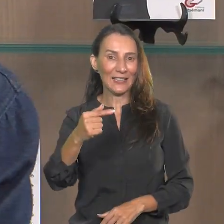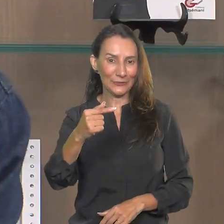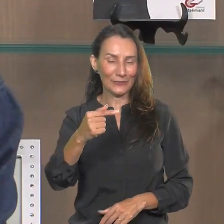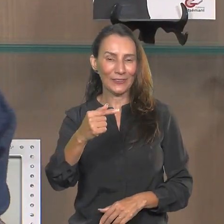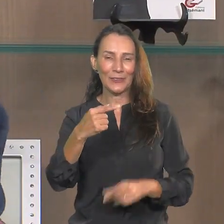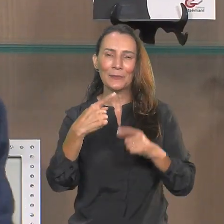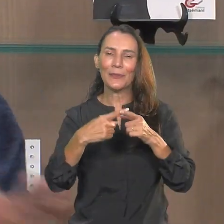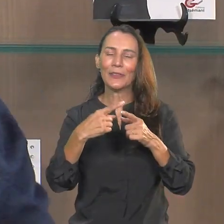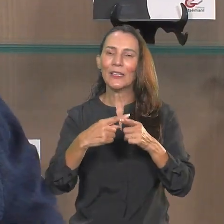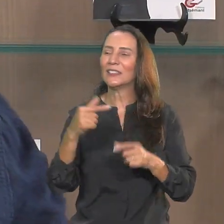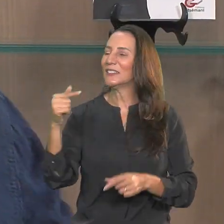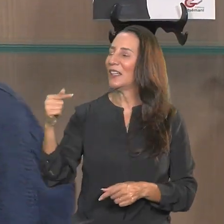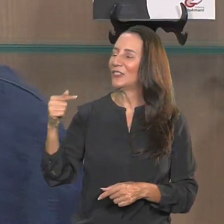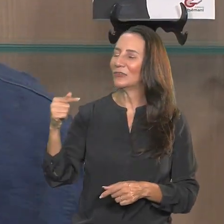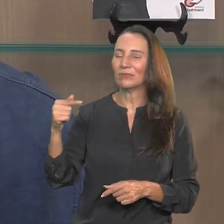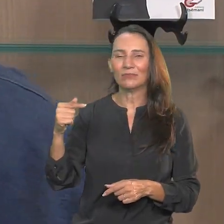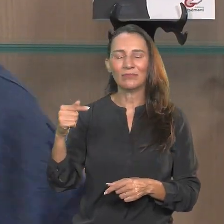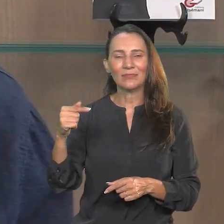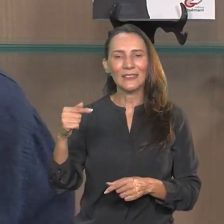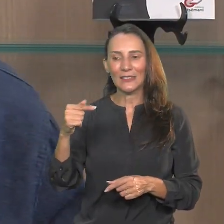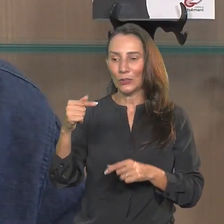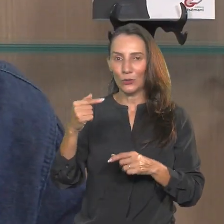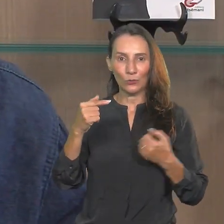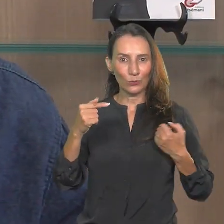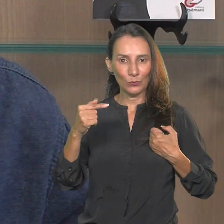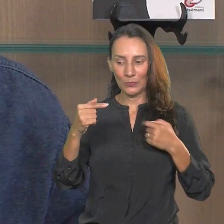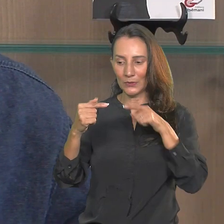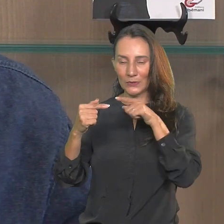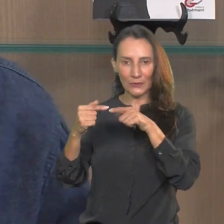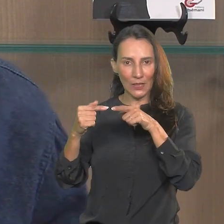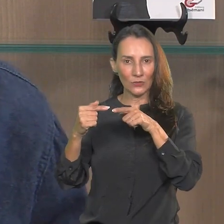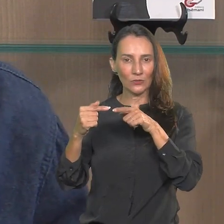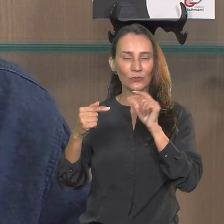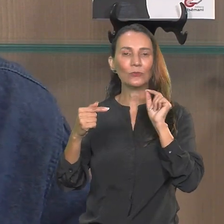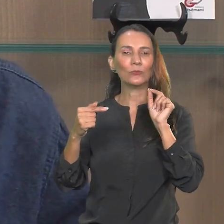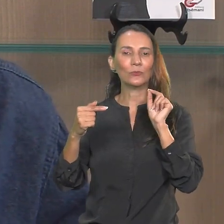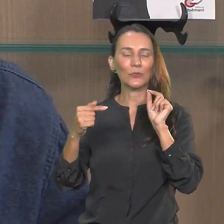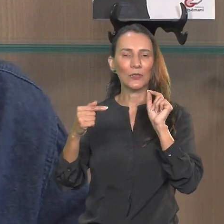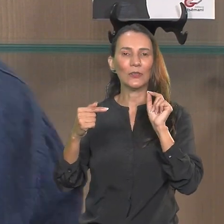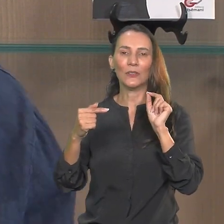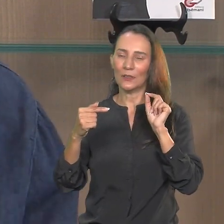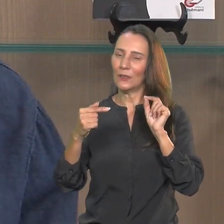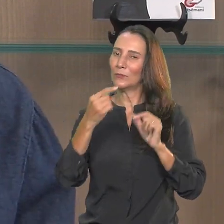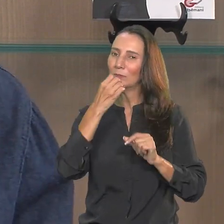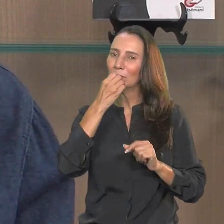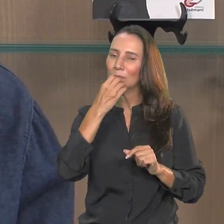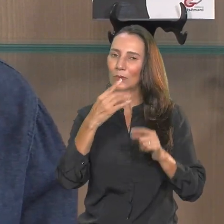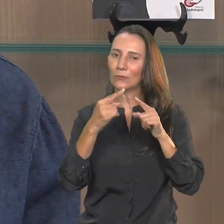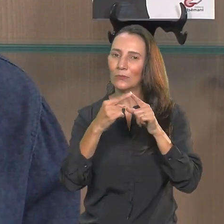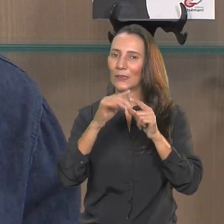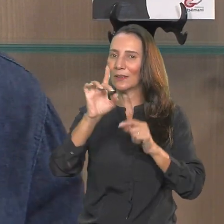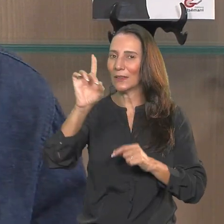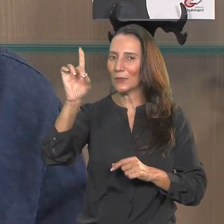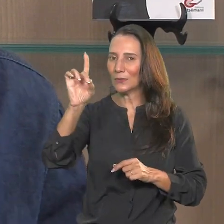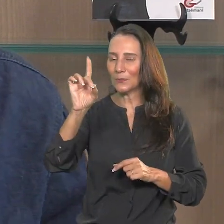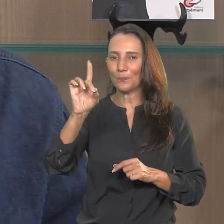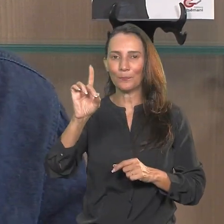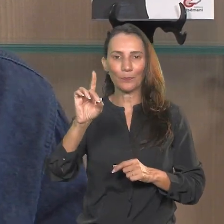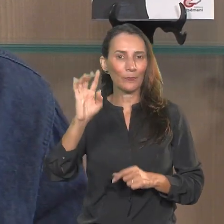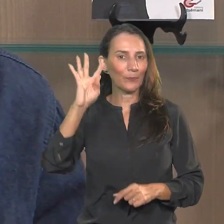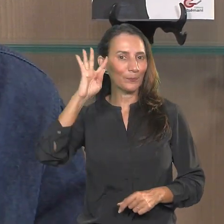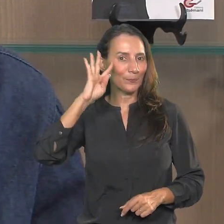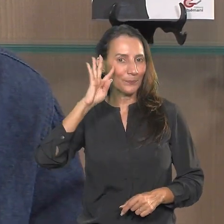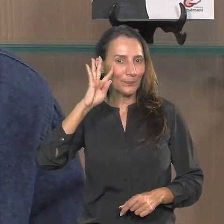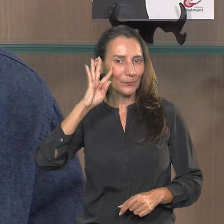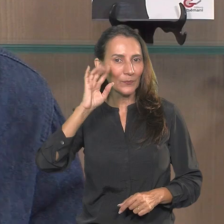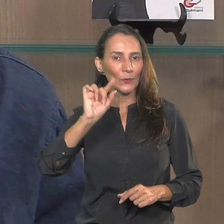poder marcar o número 7 na Bíblia, que é um dos nomes de Deus, os 7 Espíritos de Deus. Na quarta-feira,